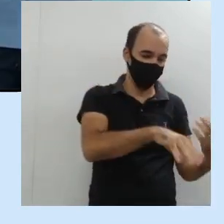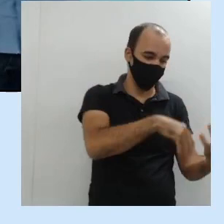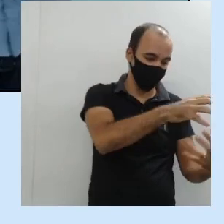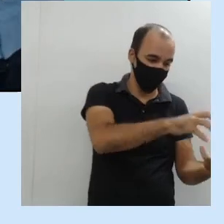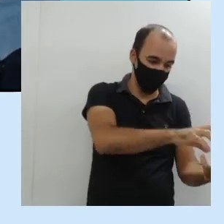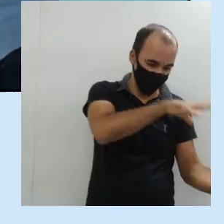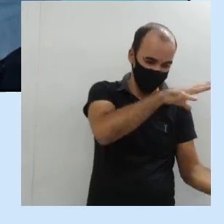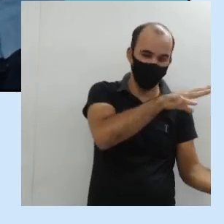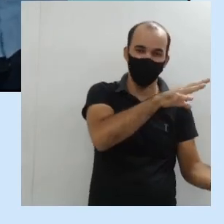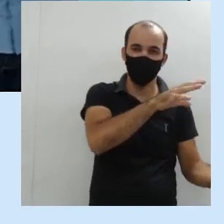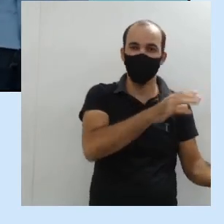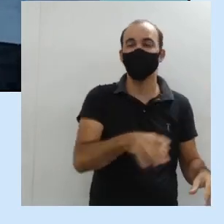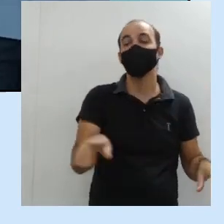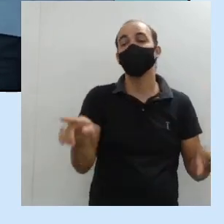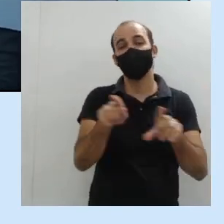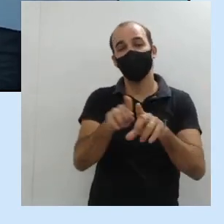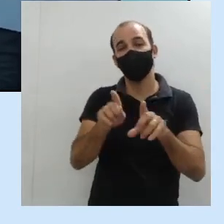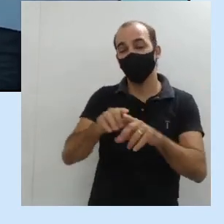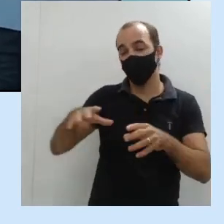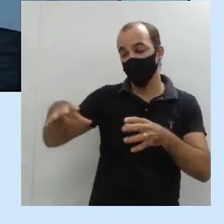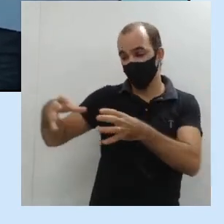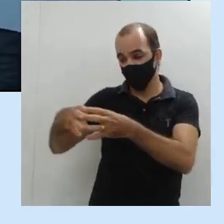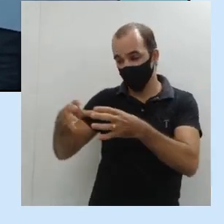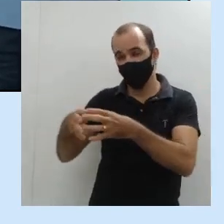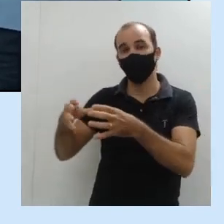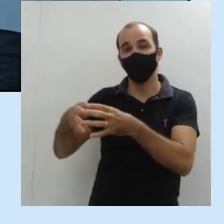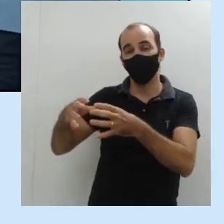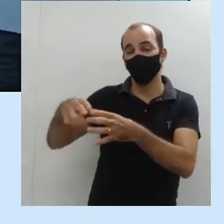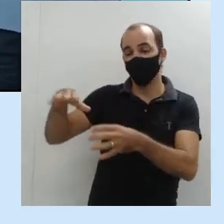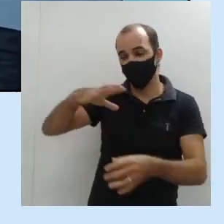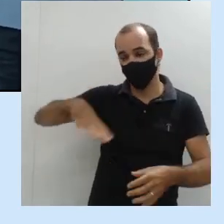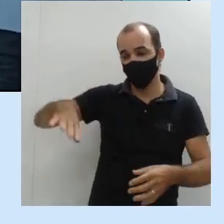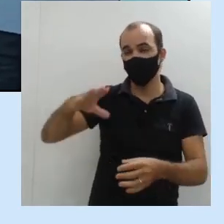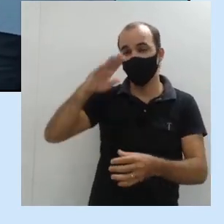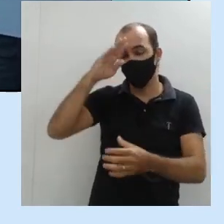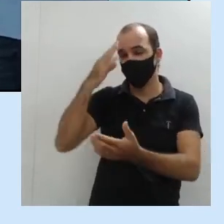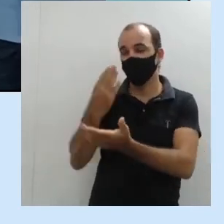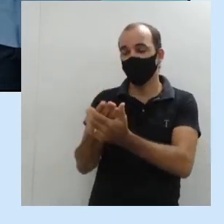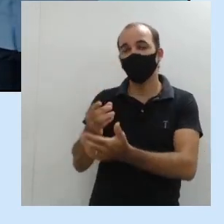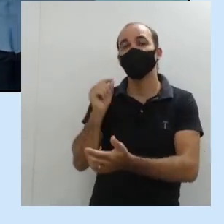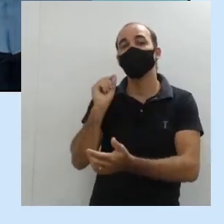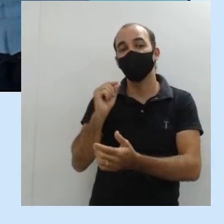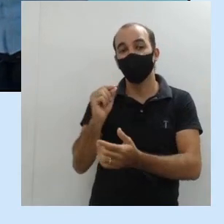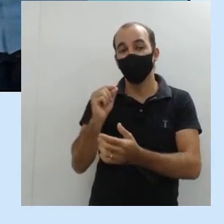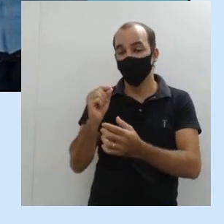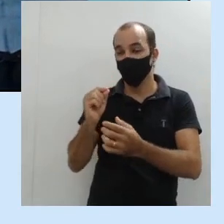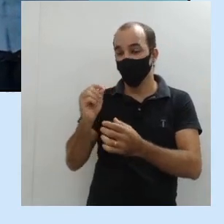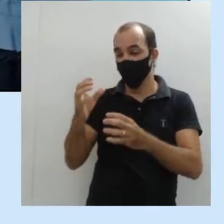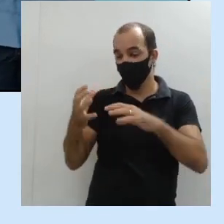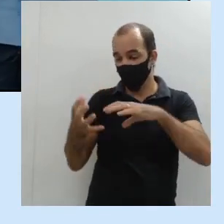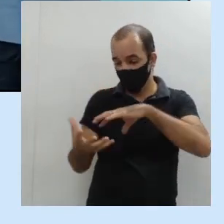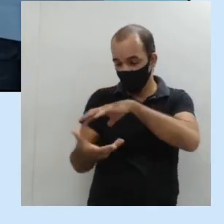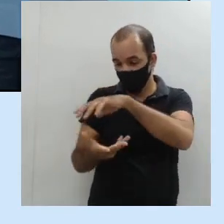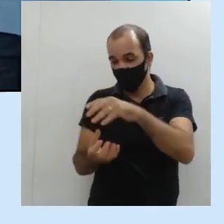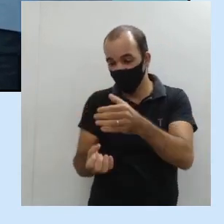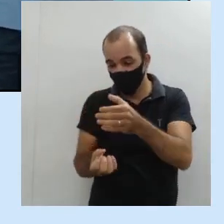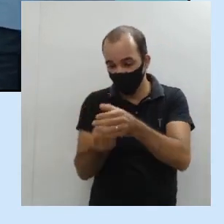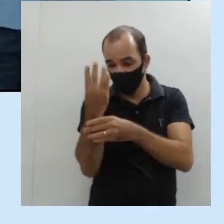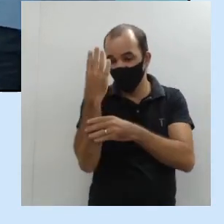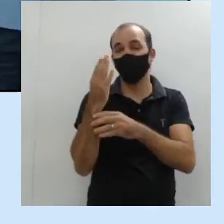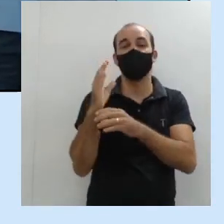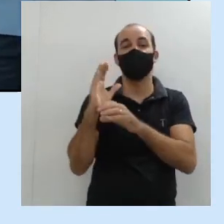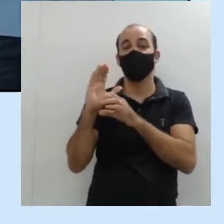defender a visão criacionista, ou seja, a sua visão de origem das coisas estão ligadas ao conceito